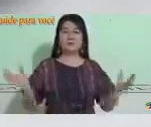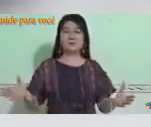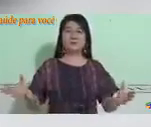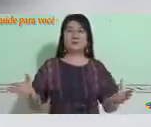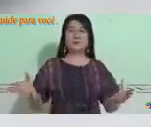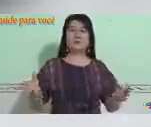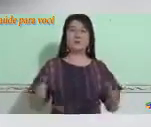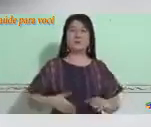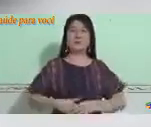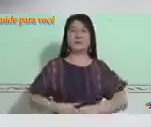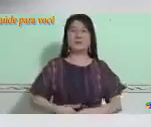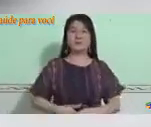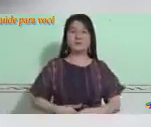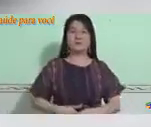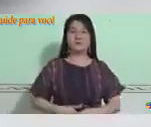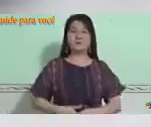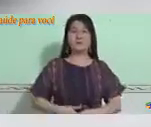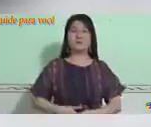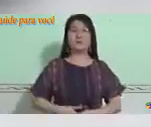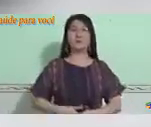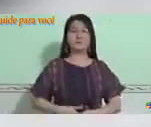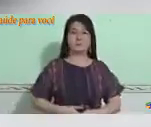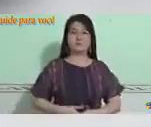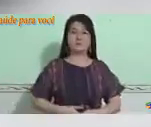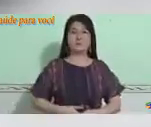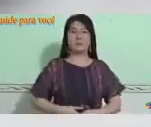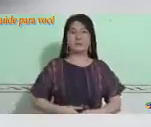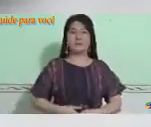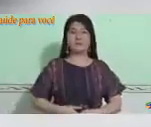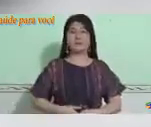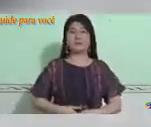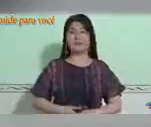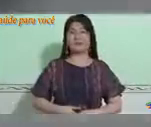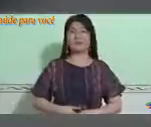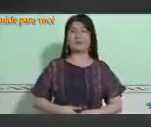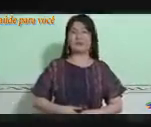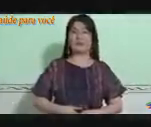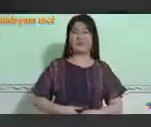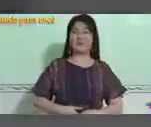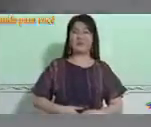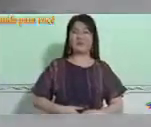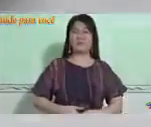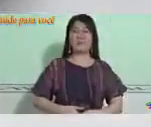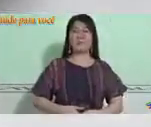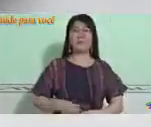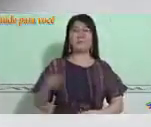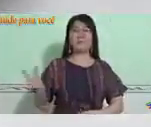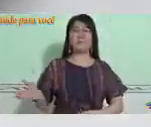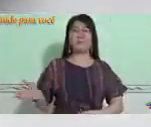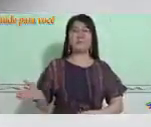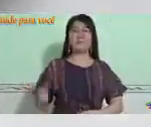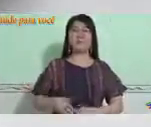FETODIAGENIO acento agudo, CTICO. O diagnóstico da gravidez molar é feito através da realização do ultrassom